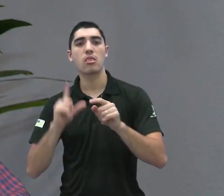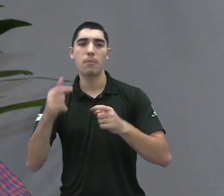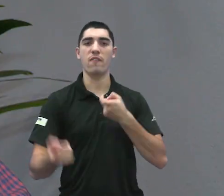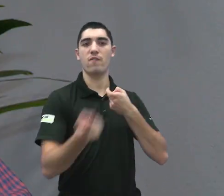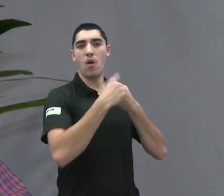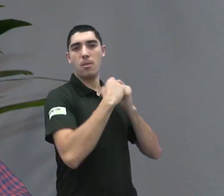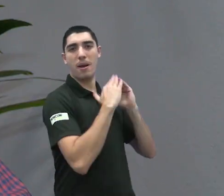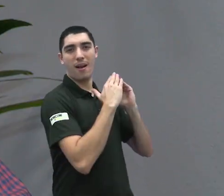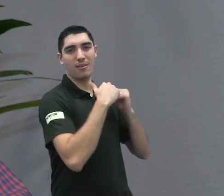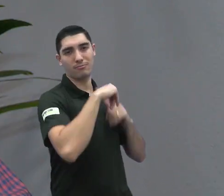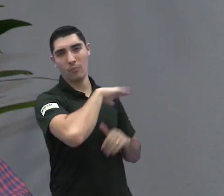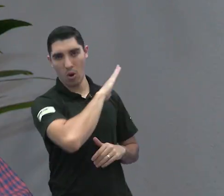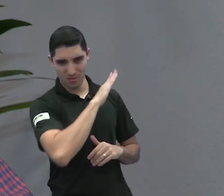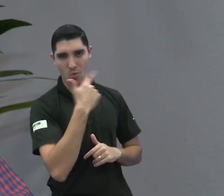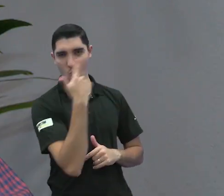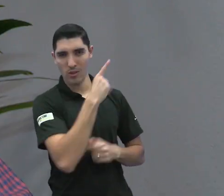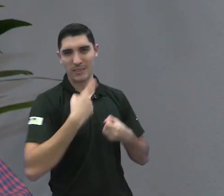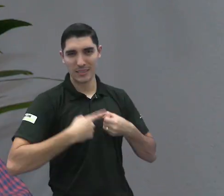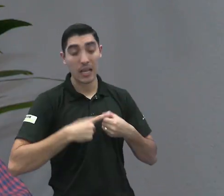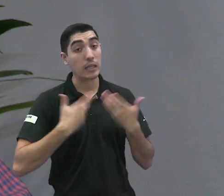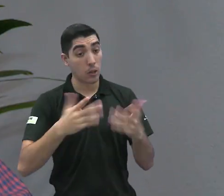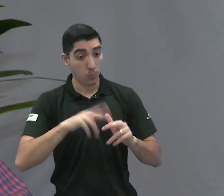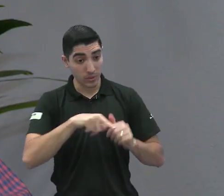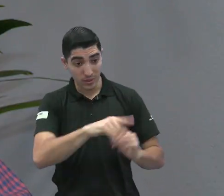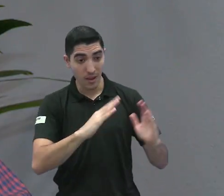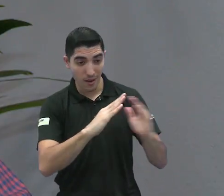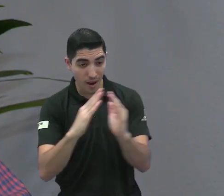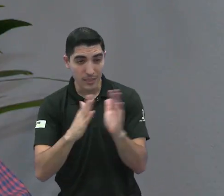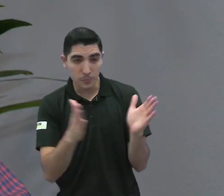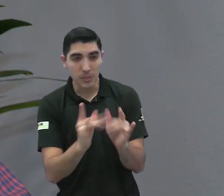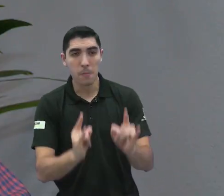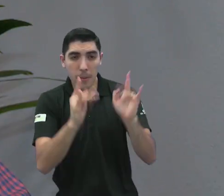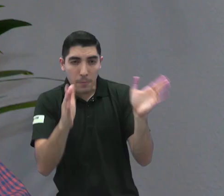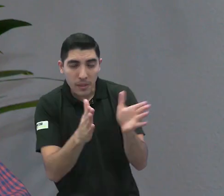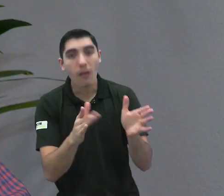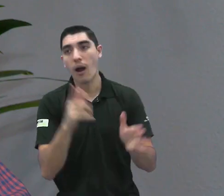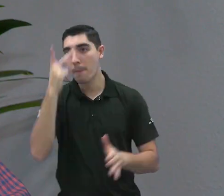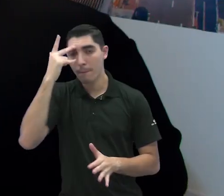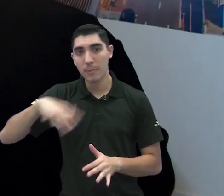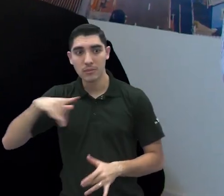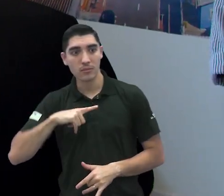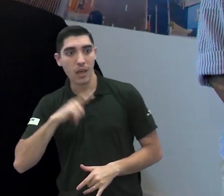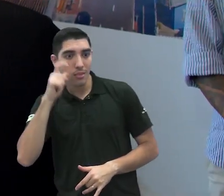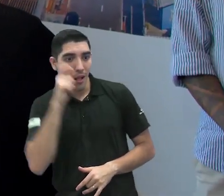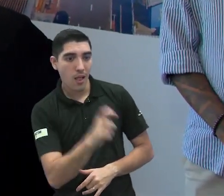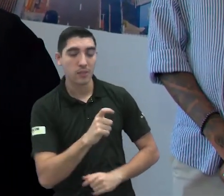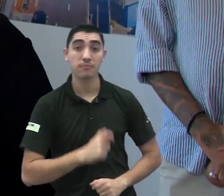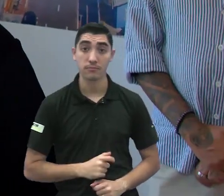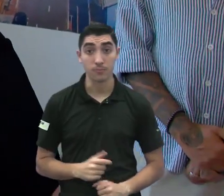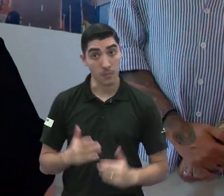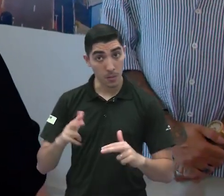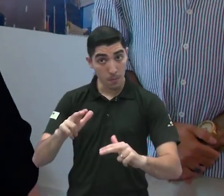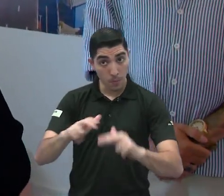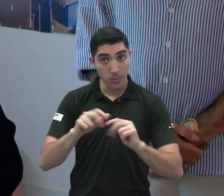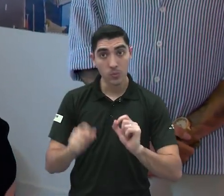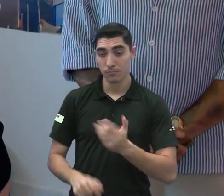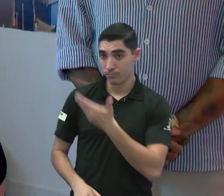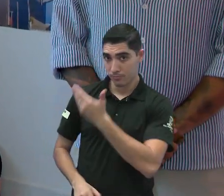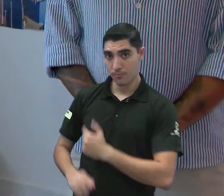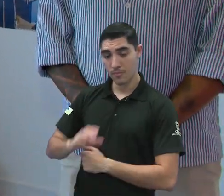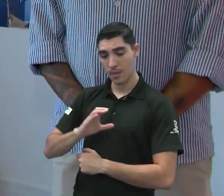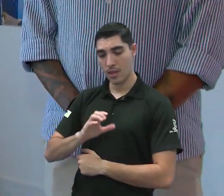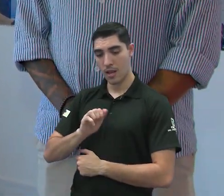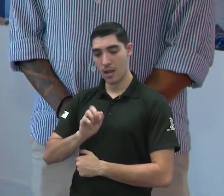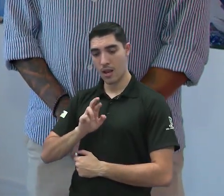bacana é o chamariz. Então esses imóveis pequenos são um grande atrativo para tudo isso. E foi pensando nessas oportunidades